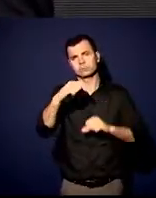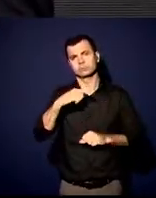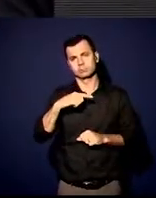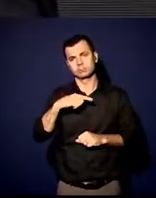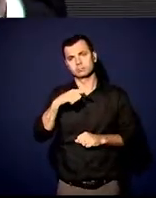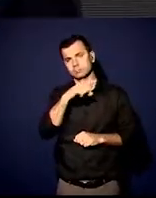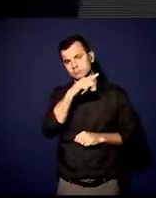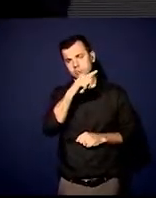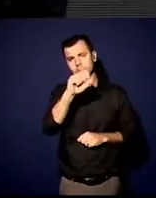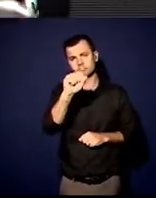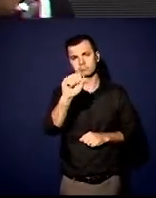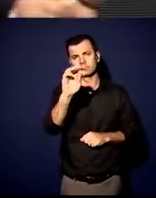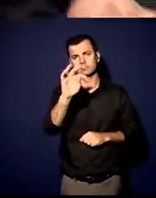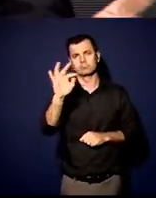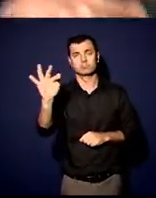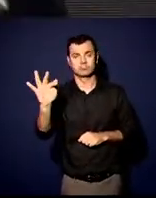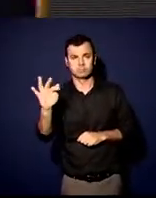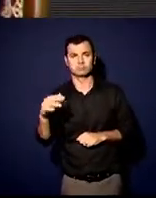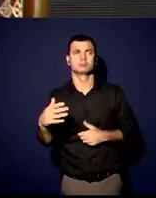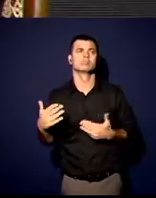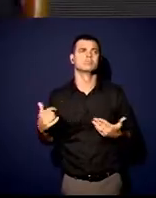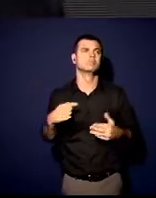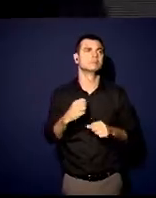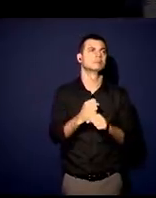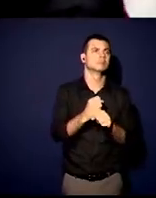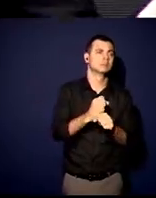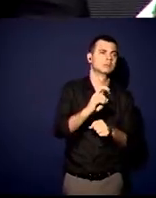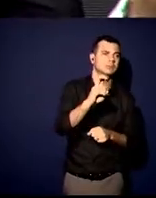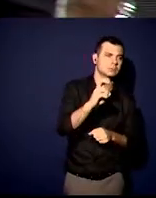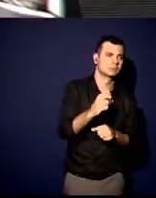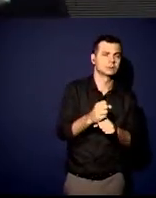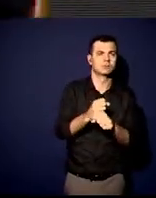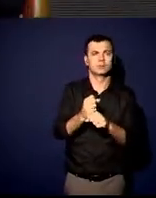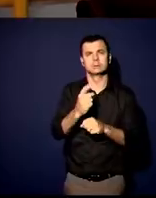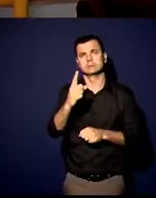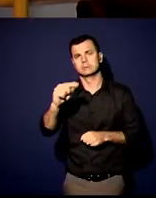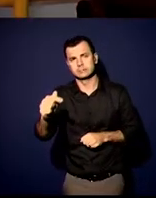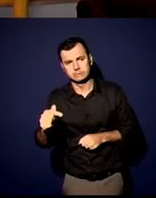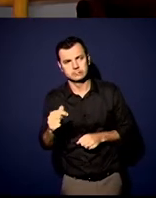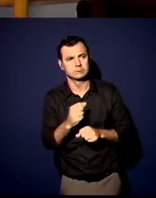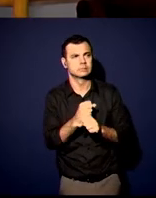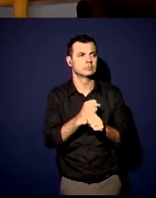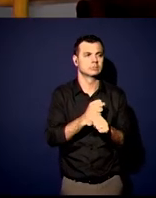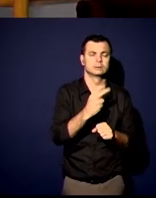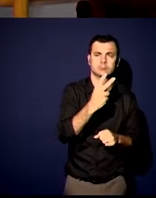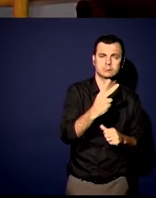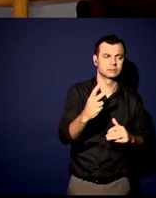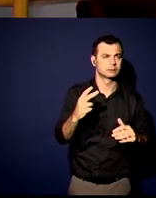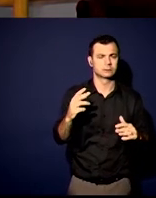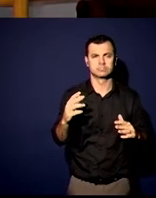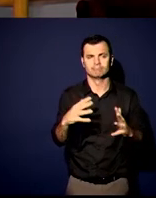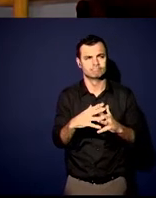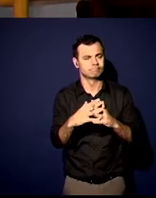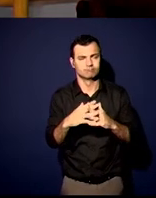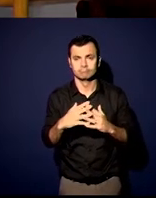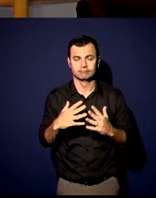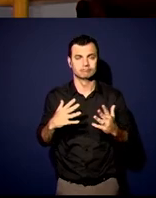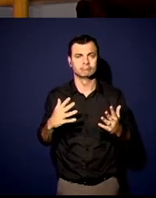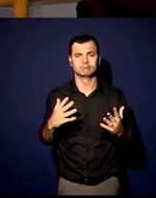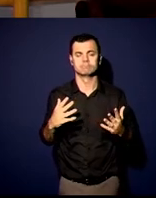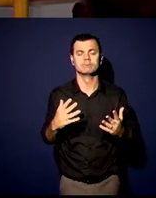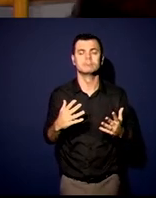E aí vem as questões e são cinco anos e São 17 anos e são dois anos e anterioridade Então